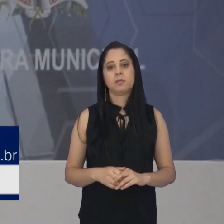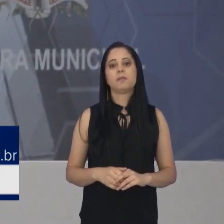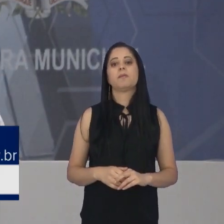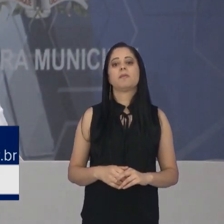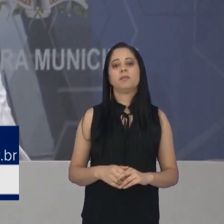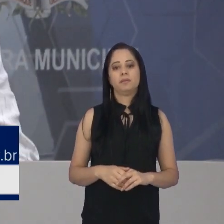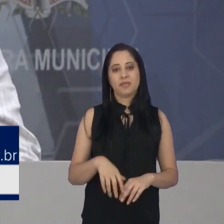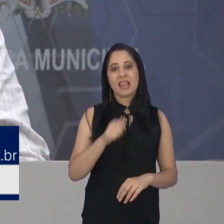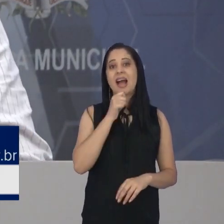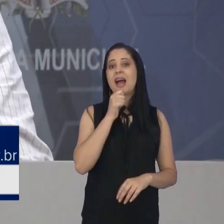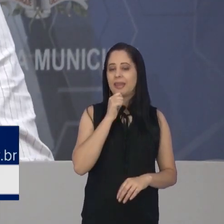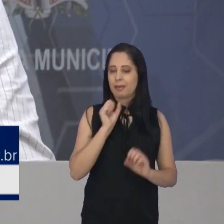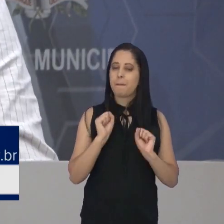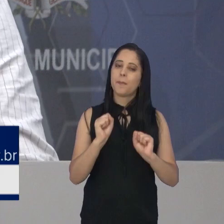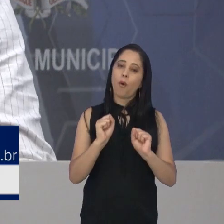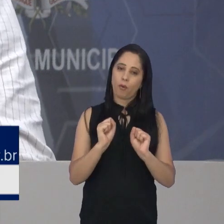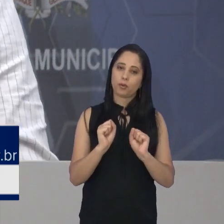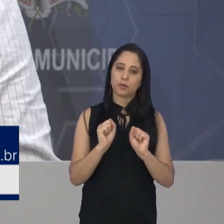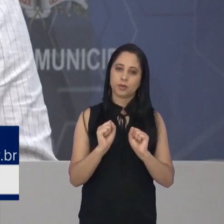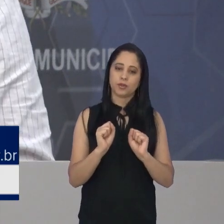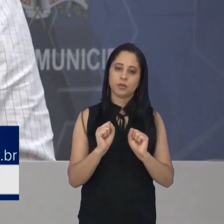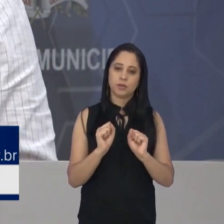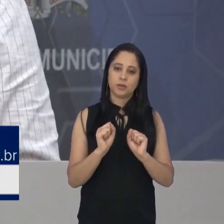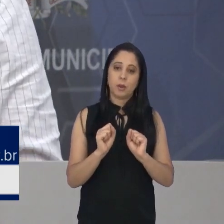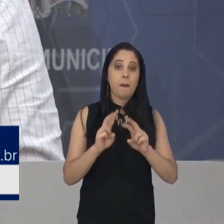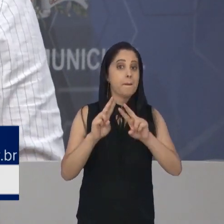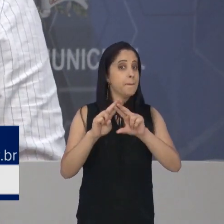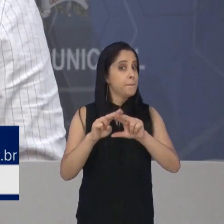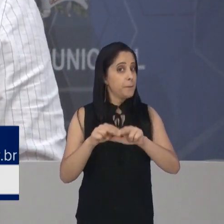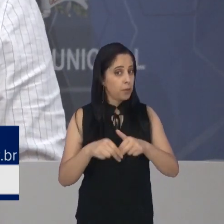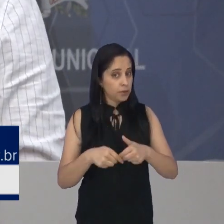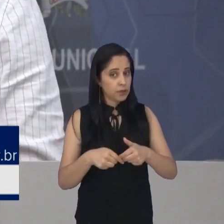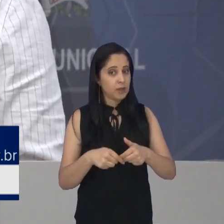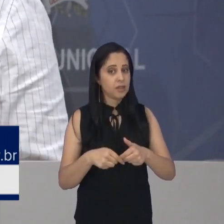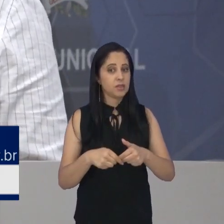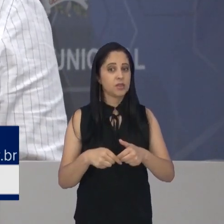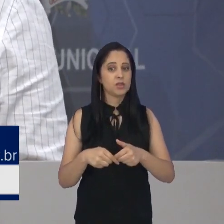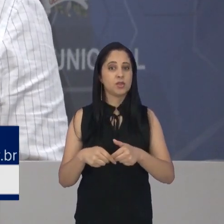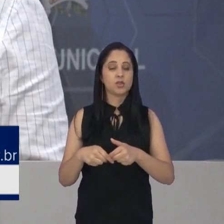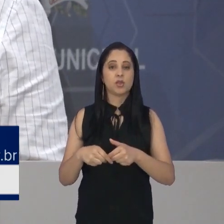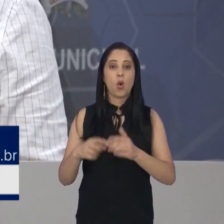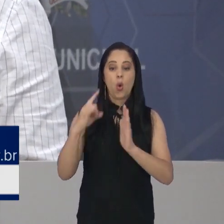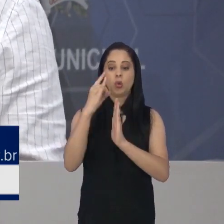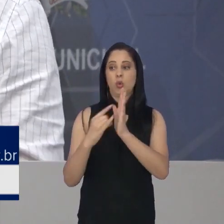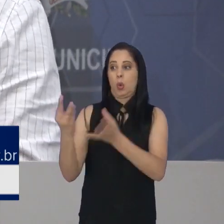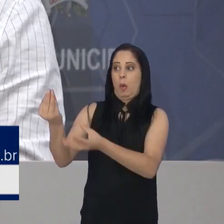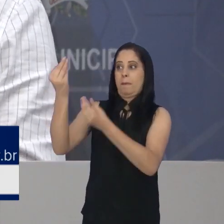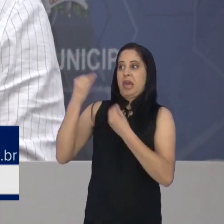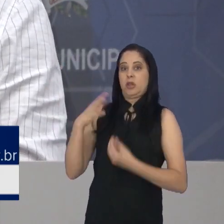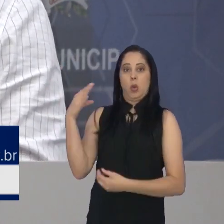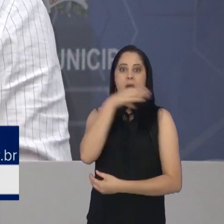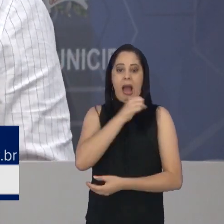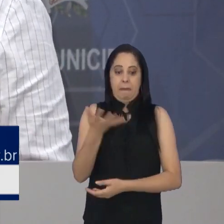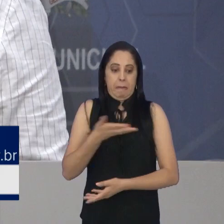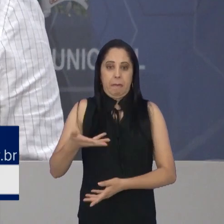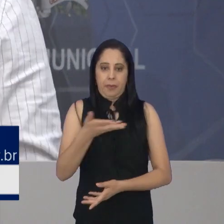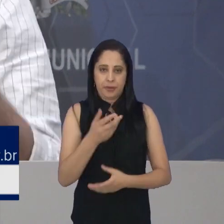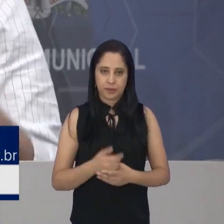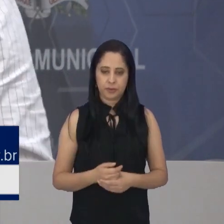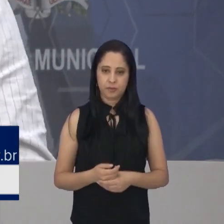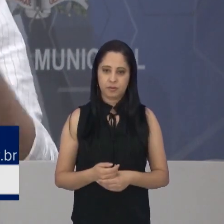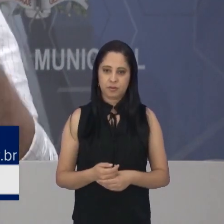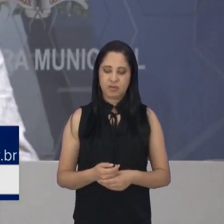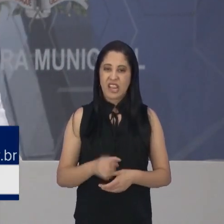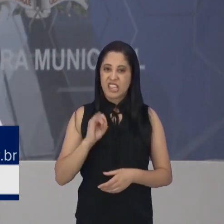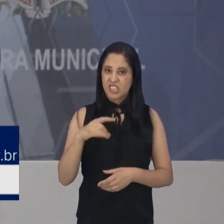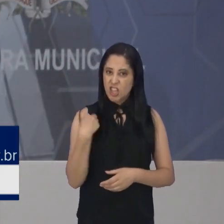Ainda está em tempo. Por isso, foi mandado às pressas para a Câmara. Agora, se